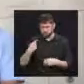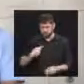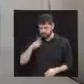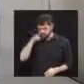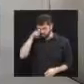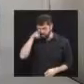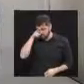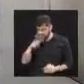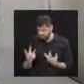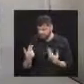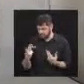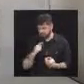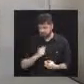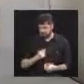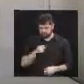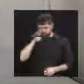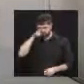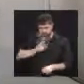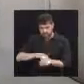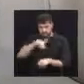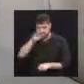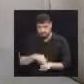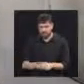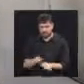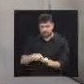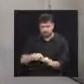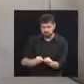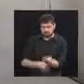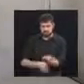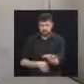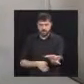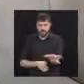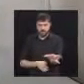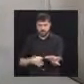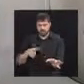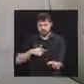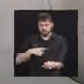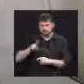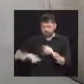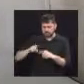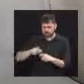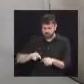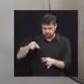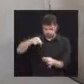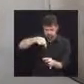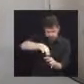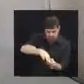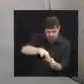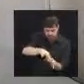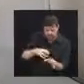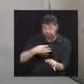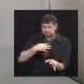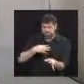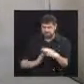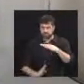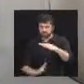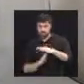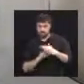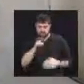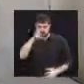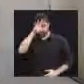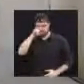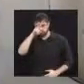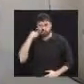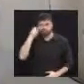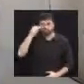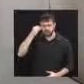até diminuí a força. Mas ela abre normal. Tem um aparelhinho que você coloca aqui, vê onde é o limite dessa força e faz o teste. Eu